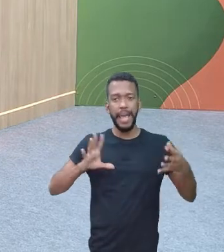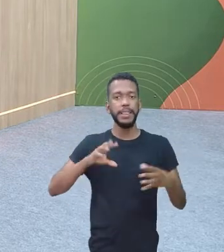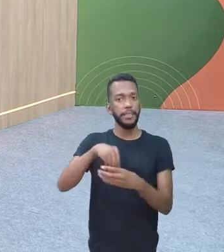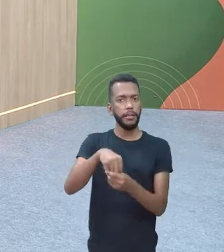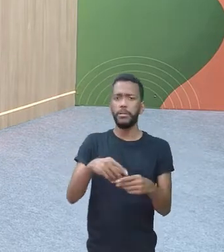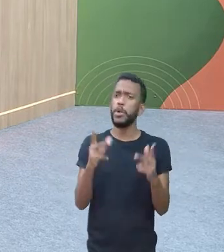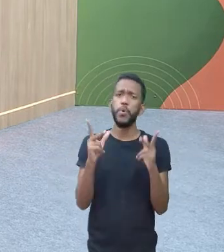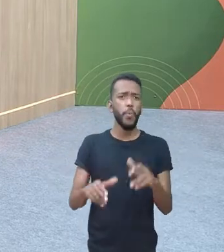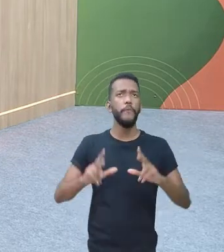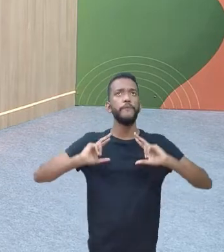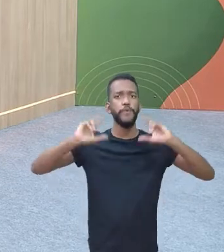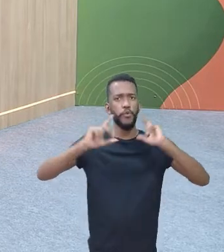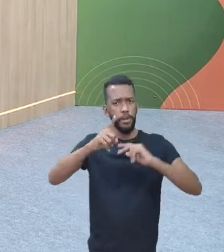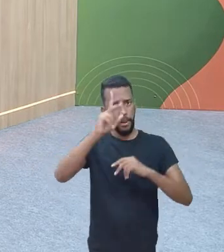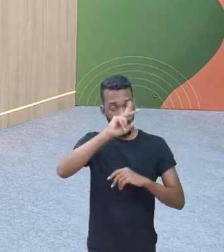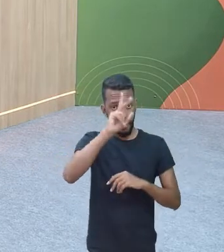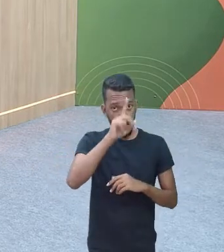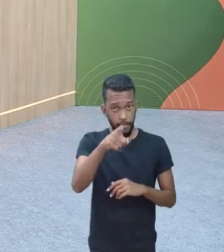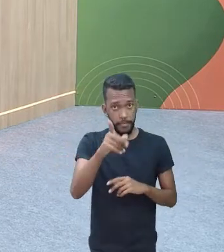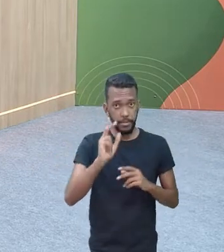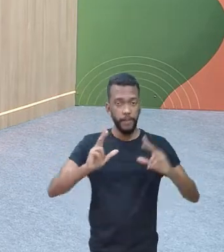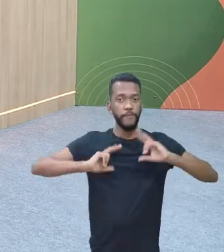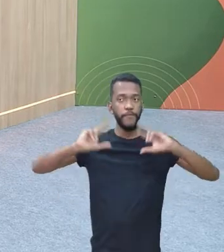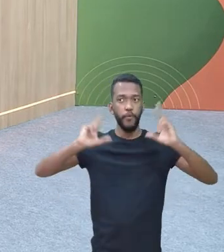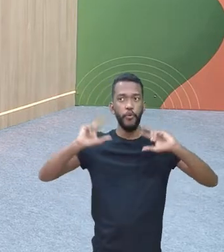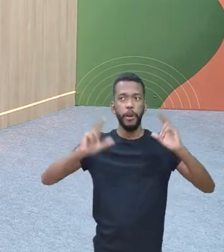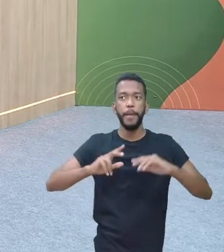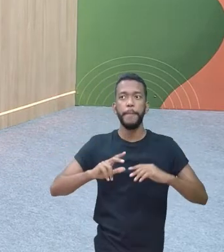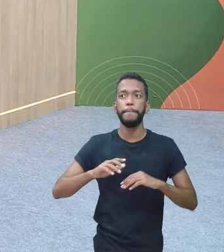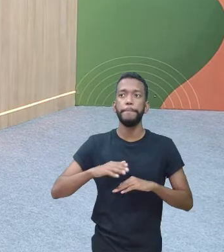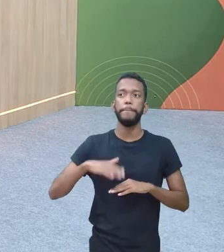do voleibol? Acho que vocês conhecem, o voleibol é mais